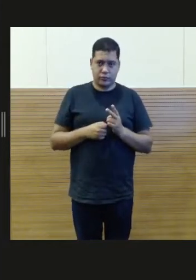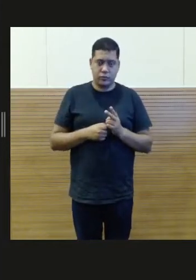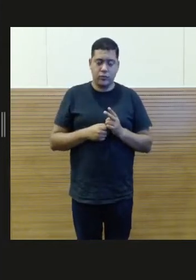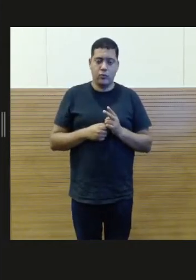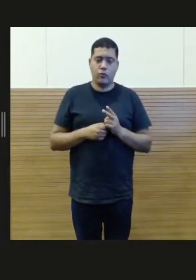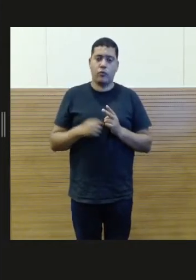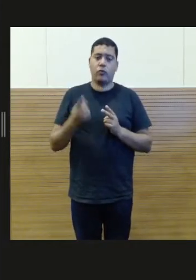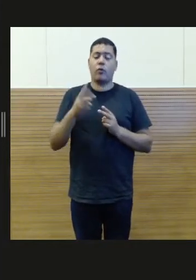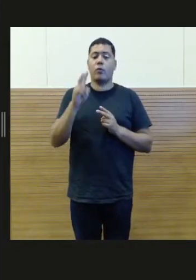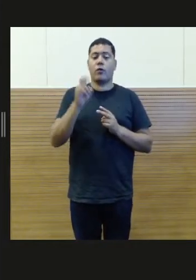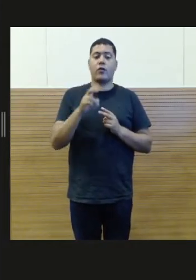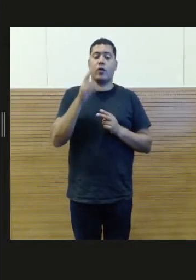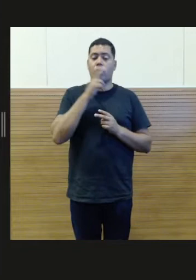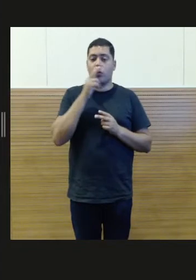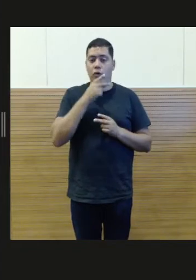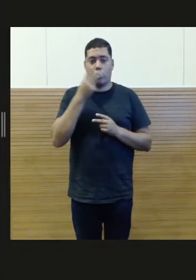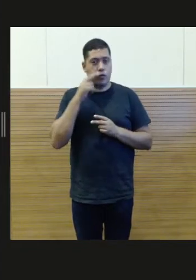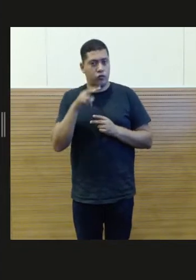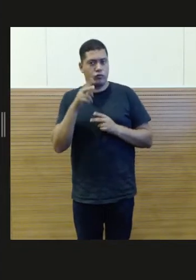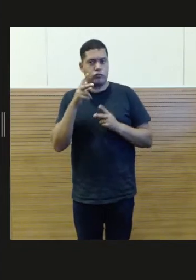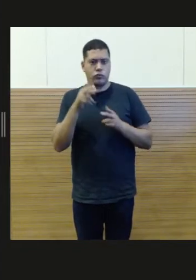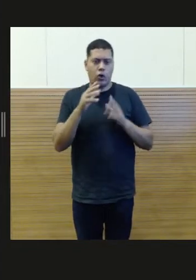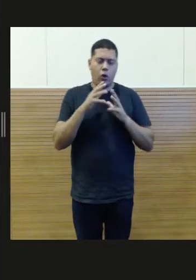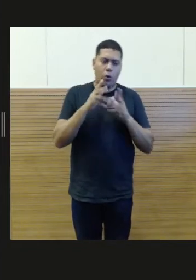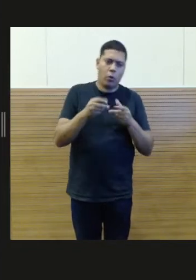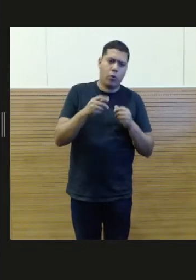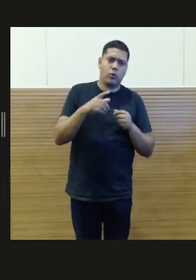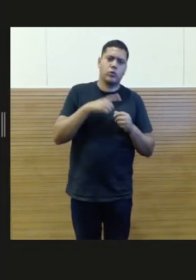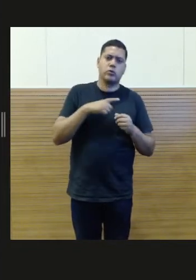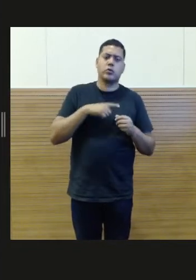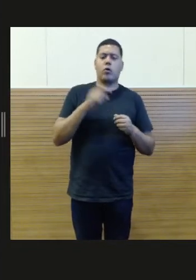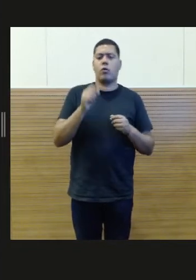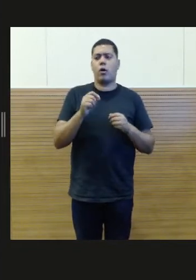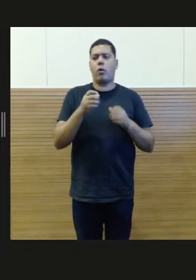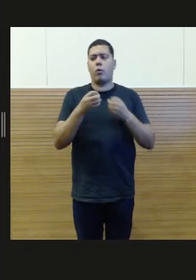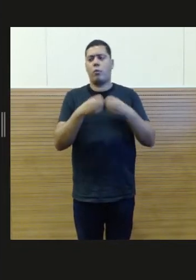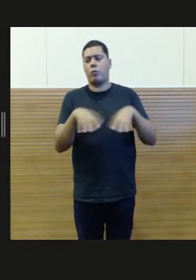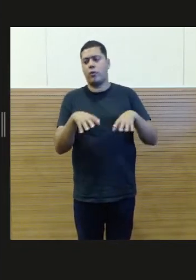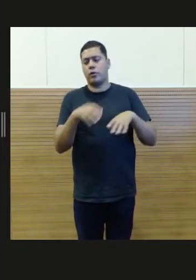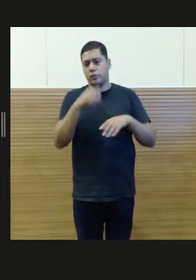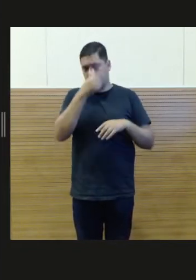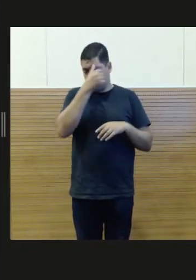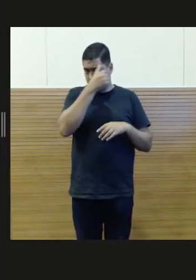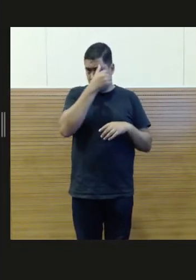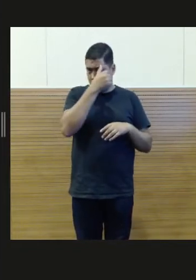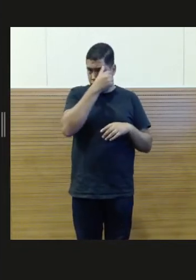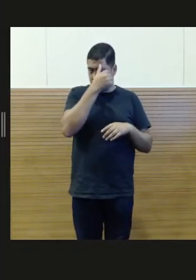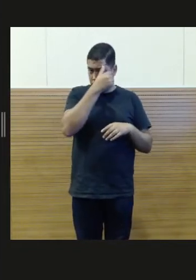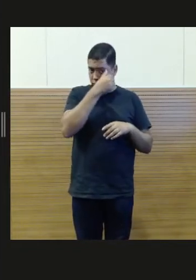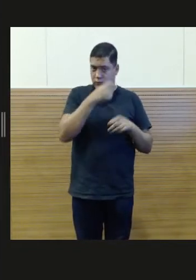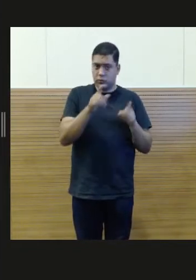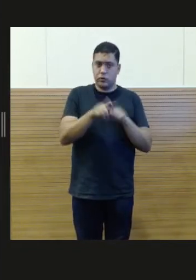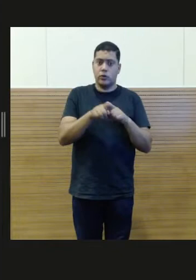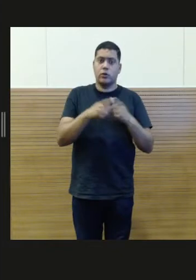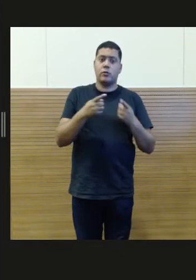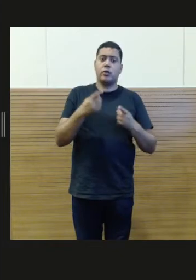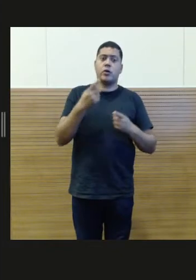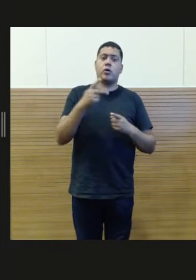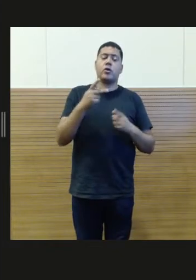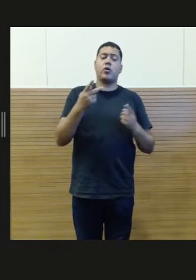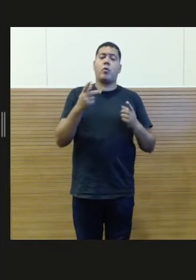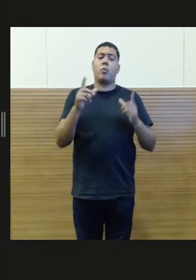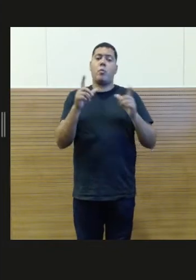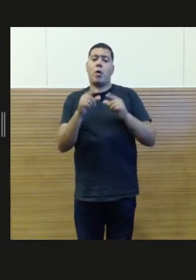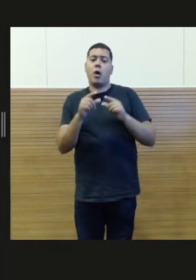Uma vez que a nutrição é vista como um todo, se torna irracional a equacionar comida aos seus macro e